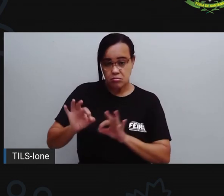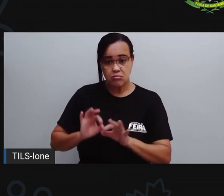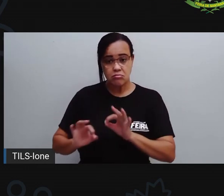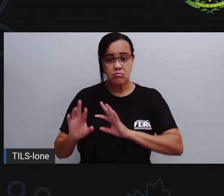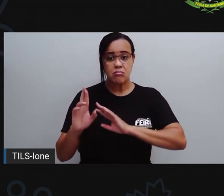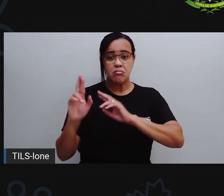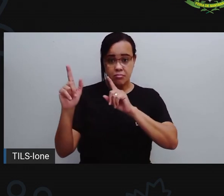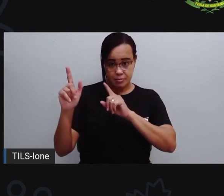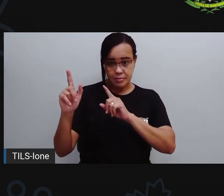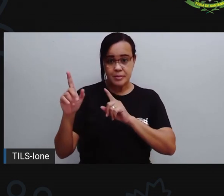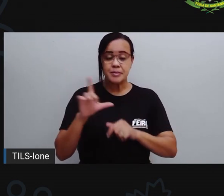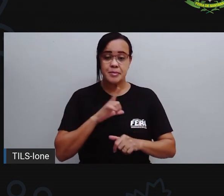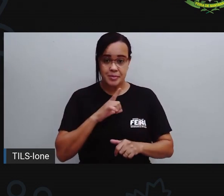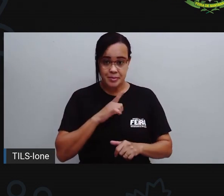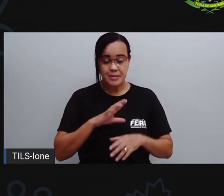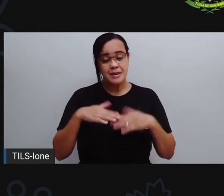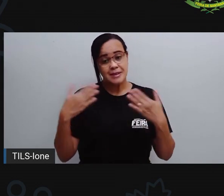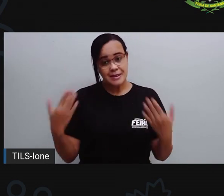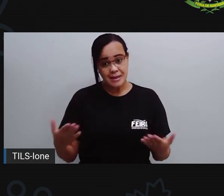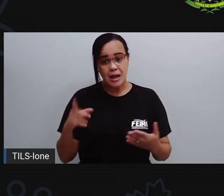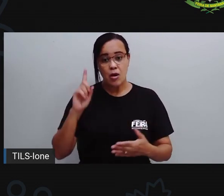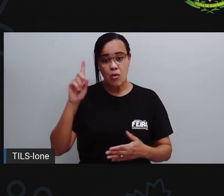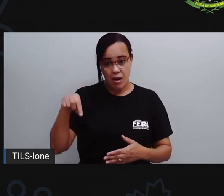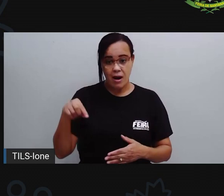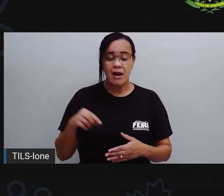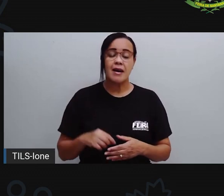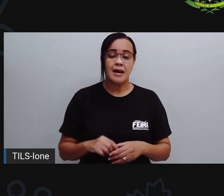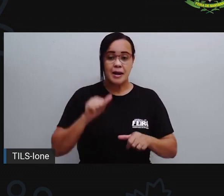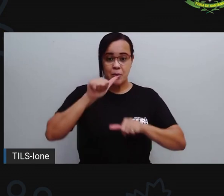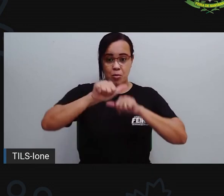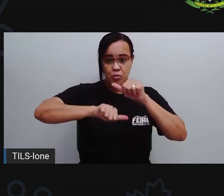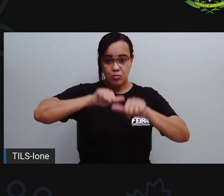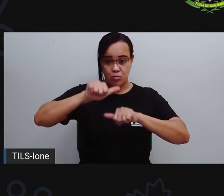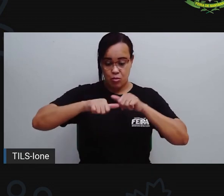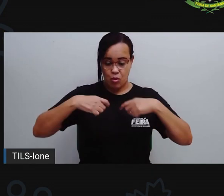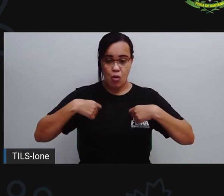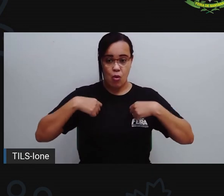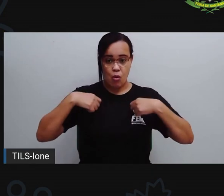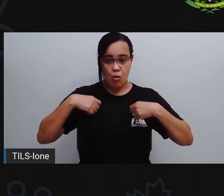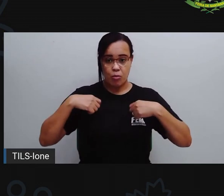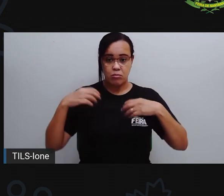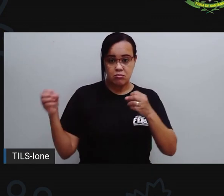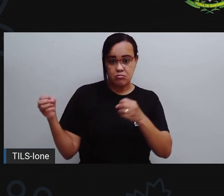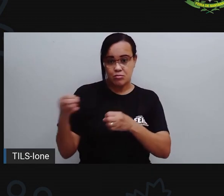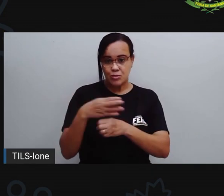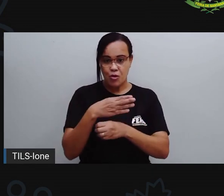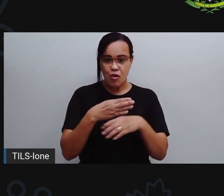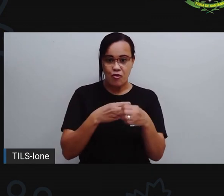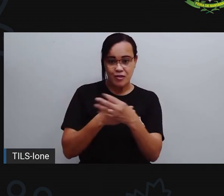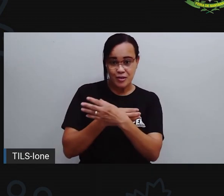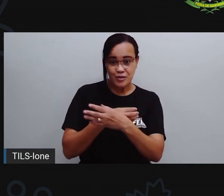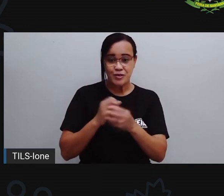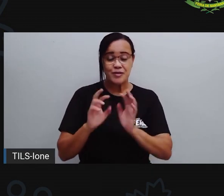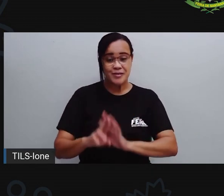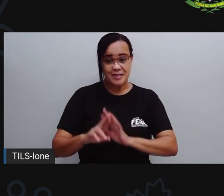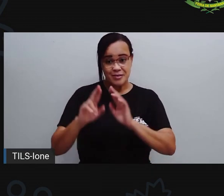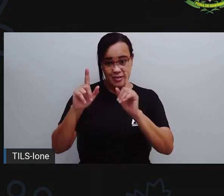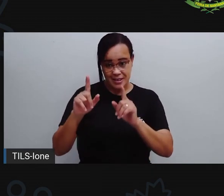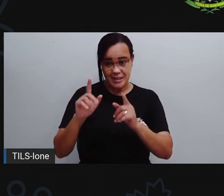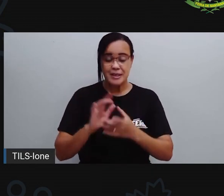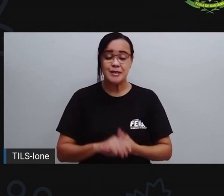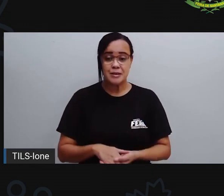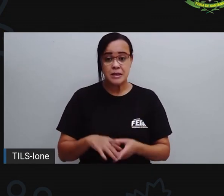Ali a gente está customizando uma roupa, né? Outro momento que a gente customiza nas festas de carnaval, de micareta, que as pessoas